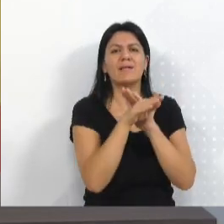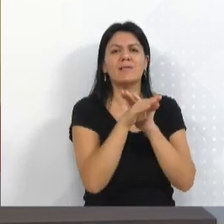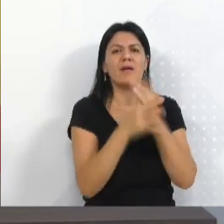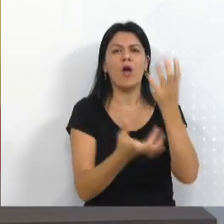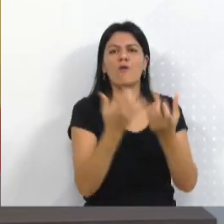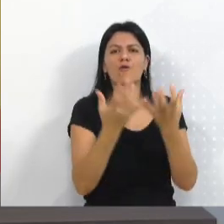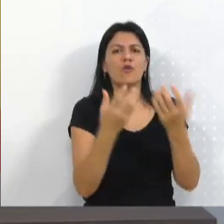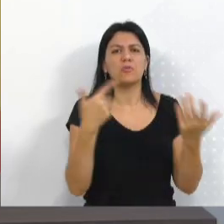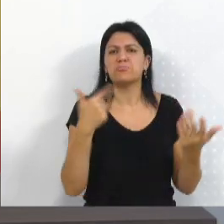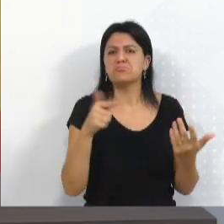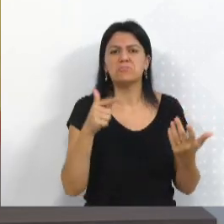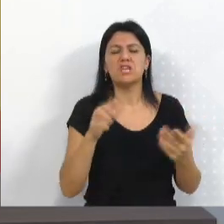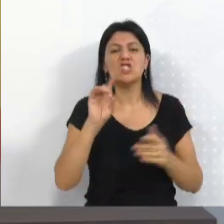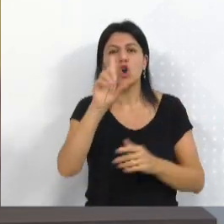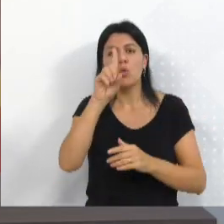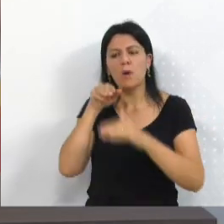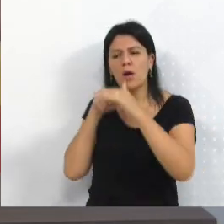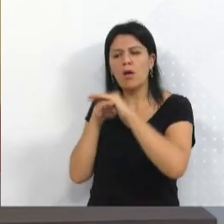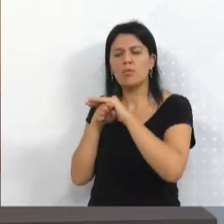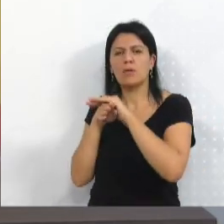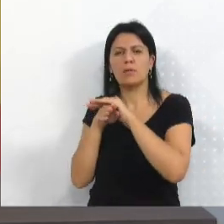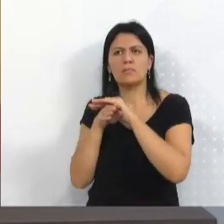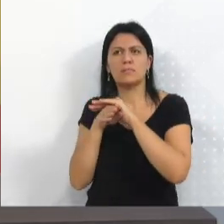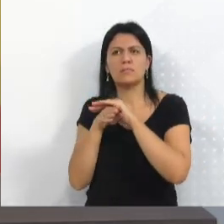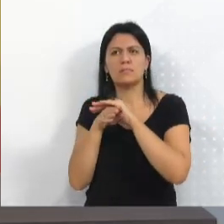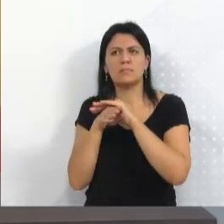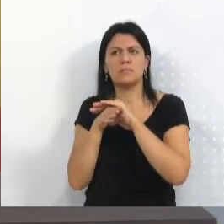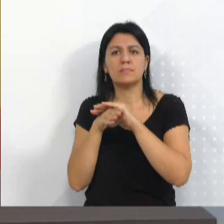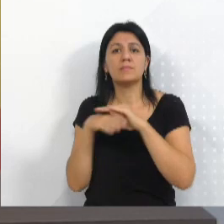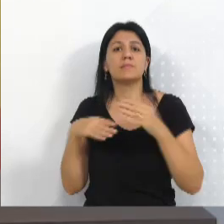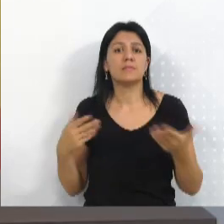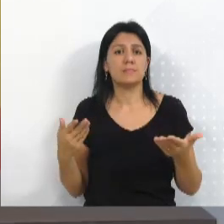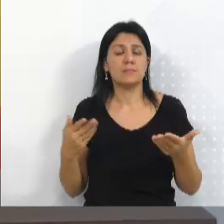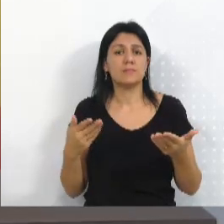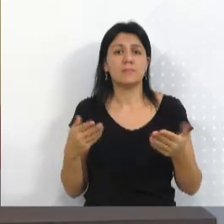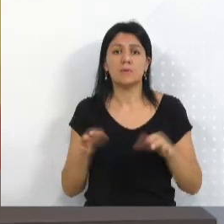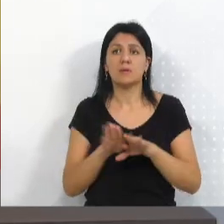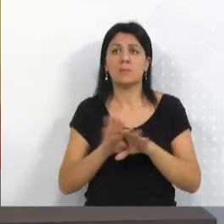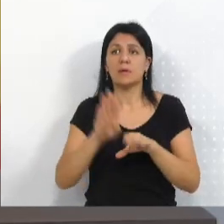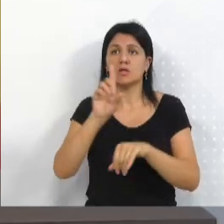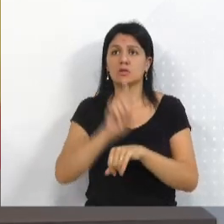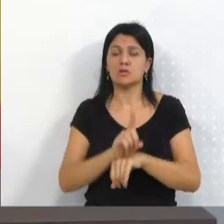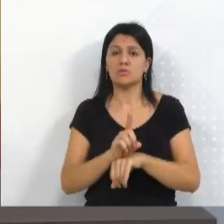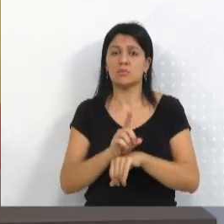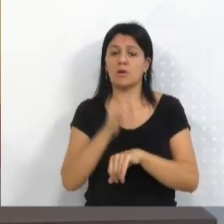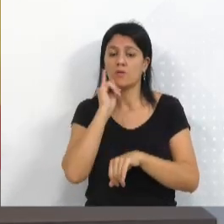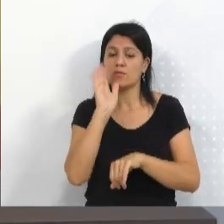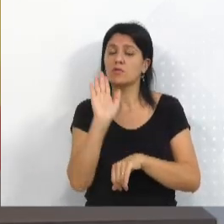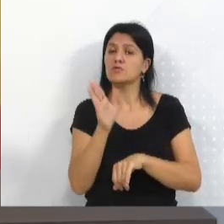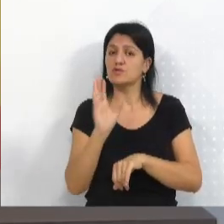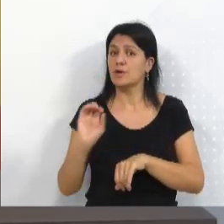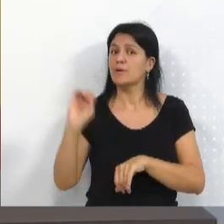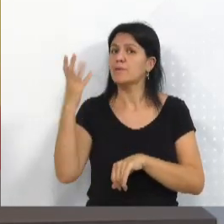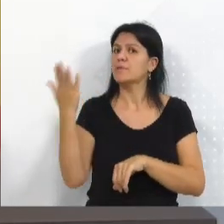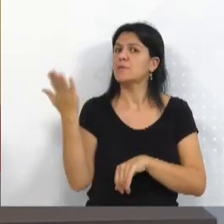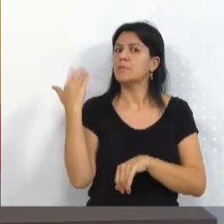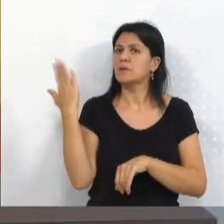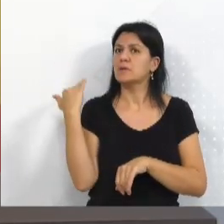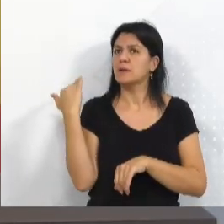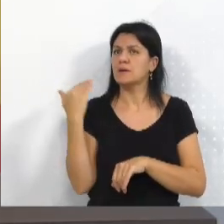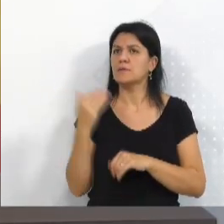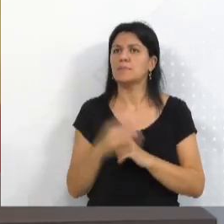e ela fica presa e Inclusive a diretora também passou situações que já aconteceram